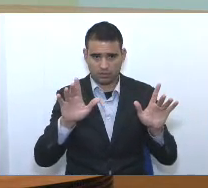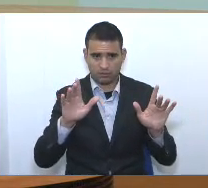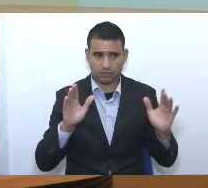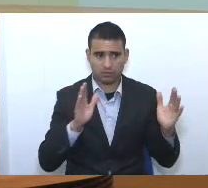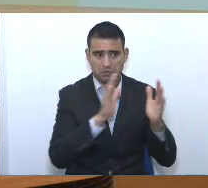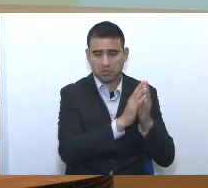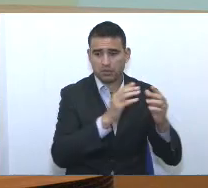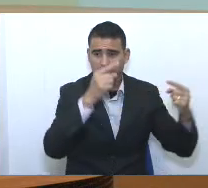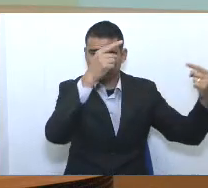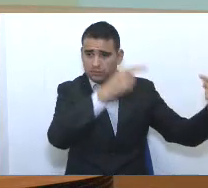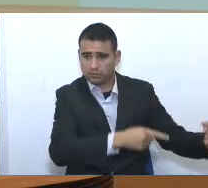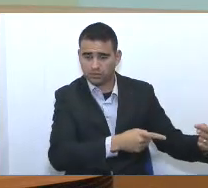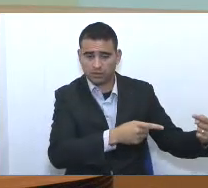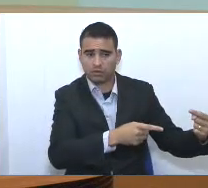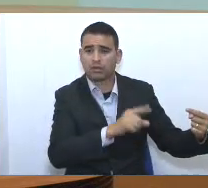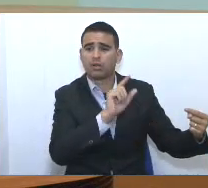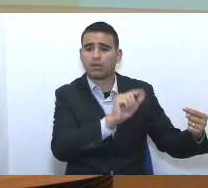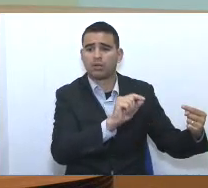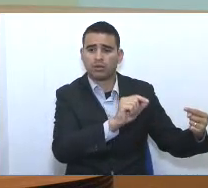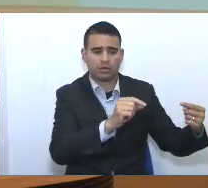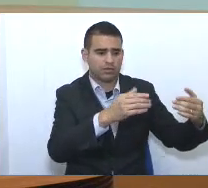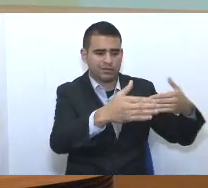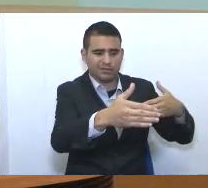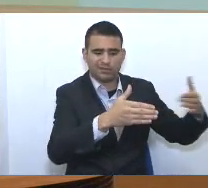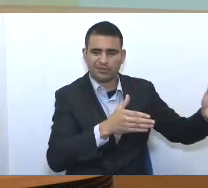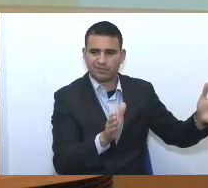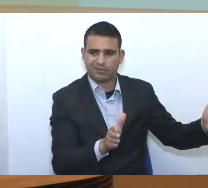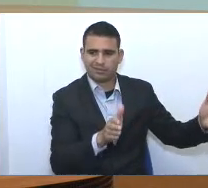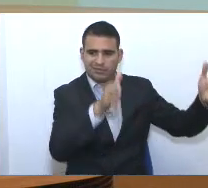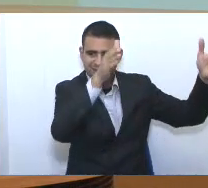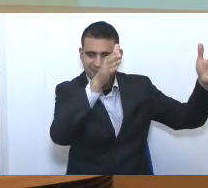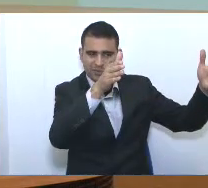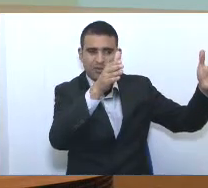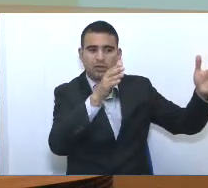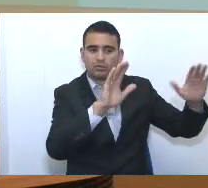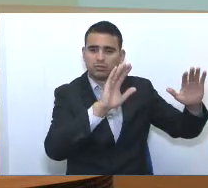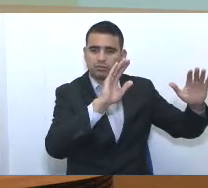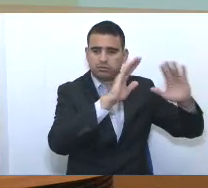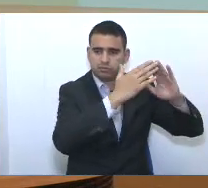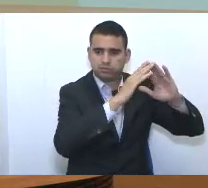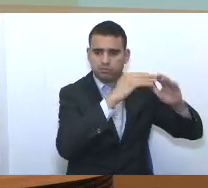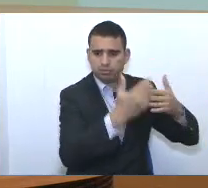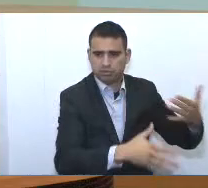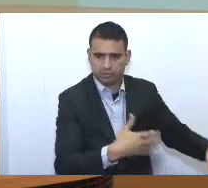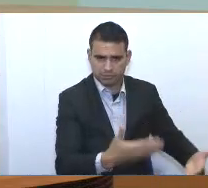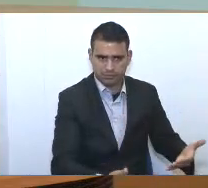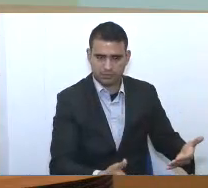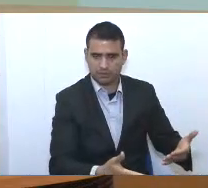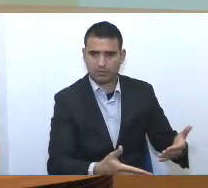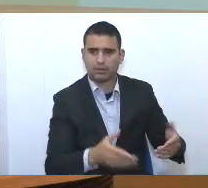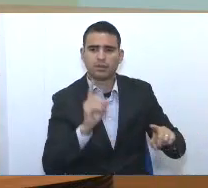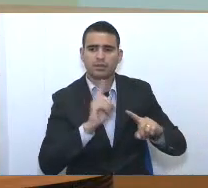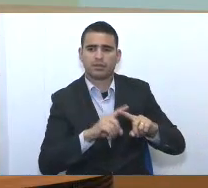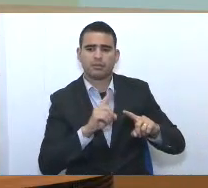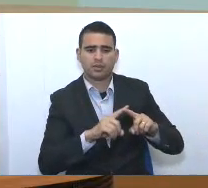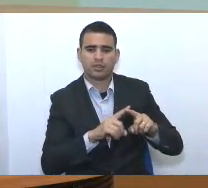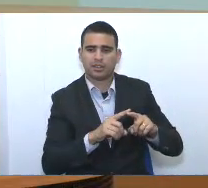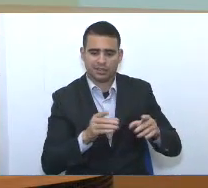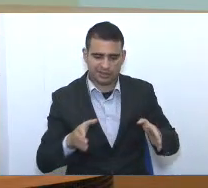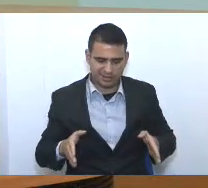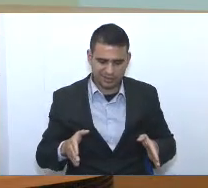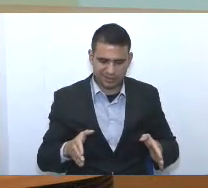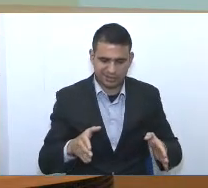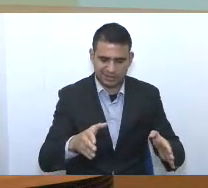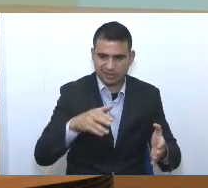a derrubada de muros. E, por incrível que pareça, a calçada é muito larga, larga até que